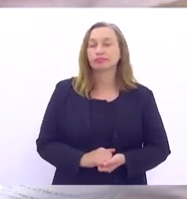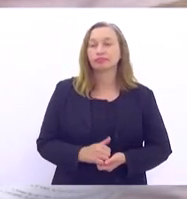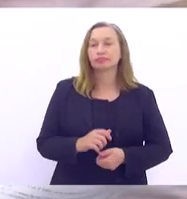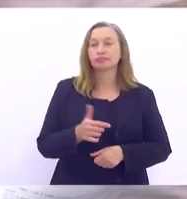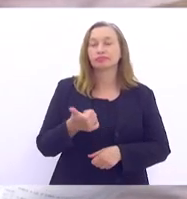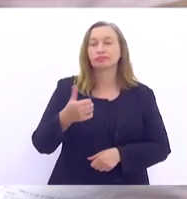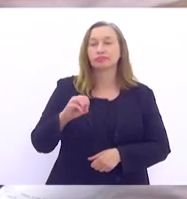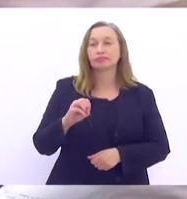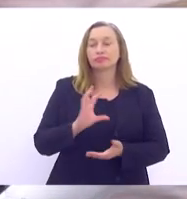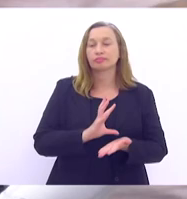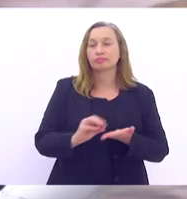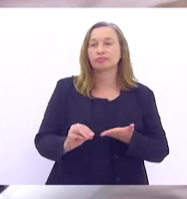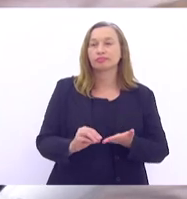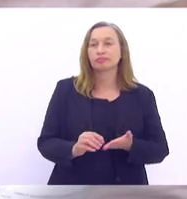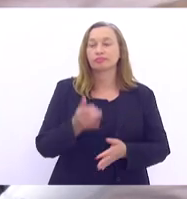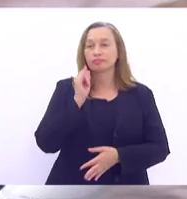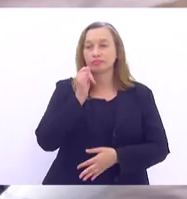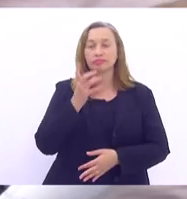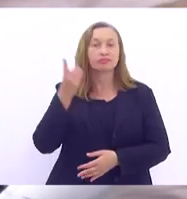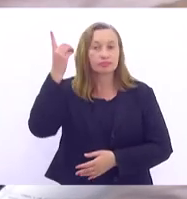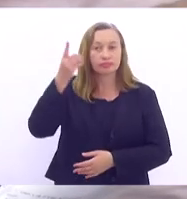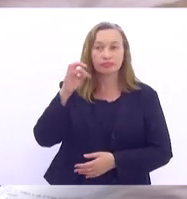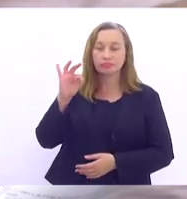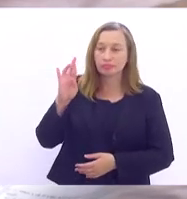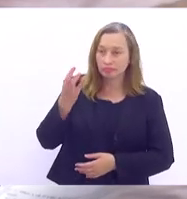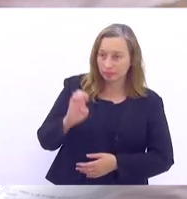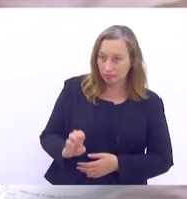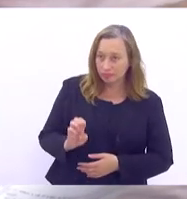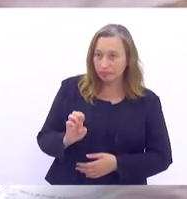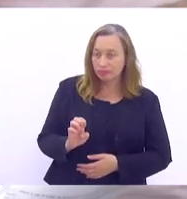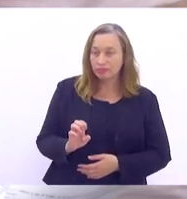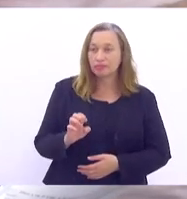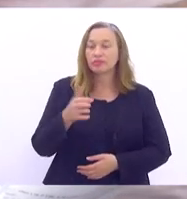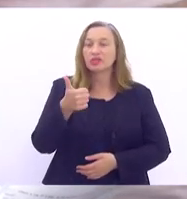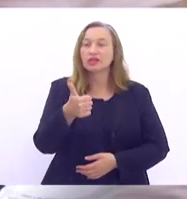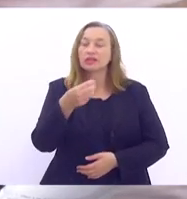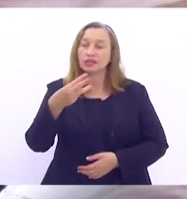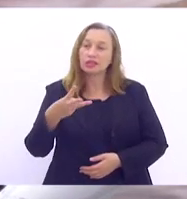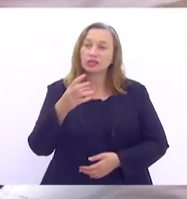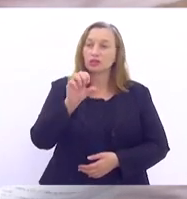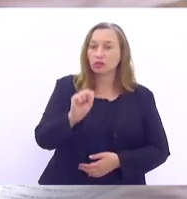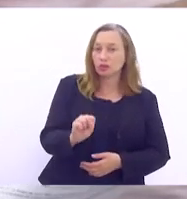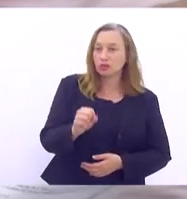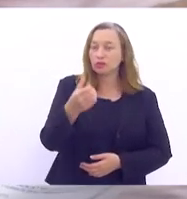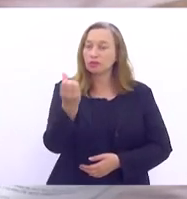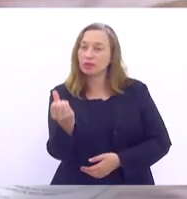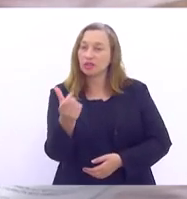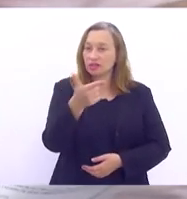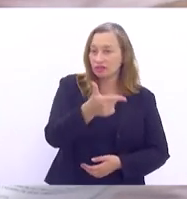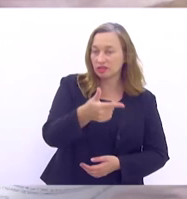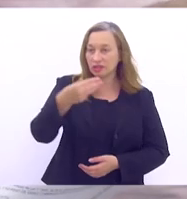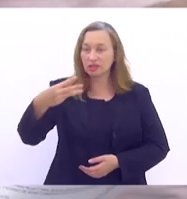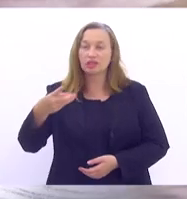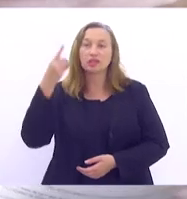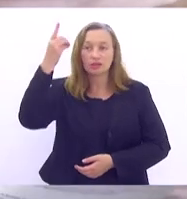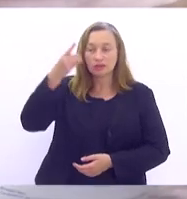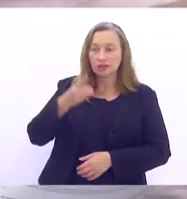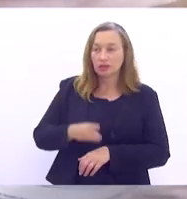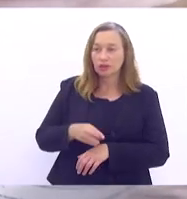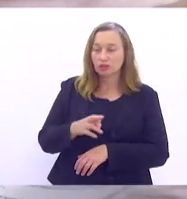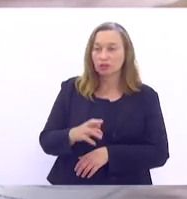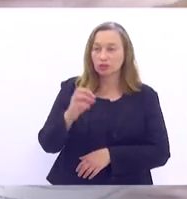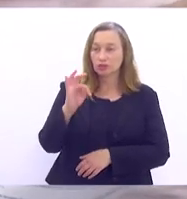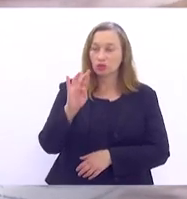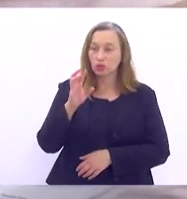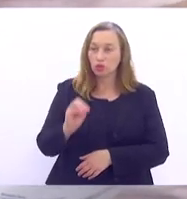da pauta, projetos de relatoria do deputado Guilherme de Laroli, é o projeto de lei 1386 de 23, de autoria do deputado Otoni de Paula Pai, que